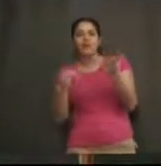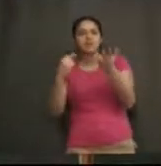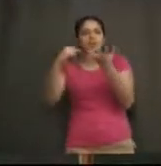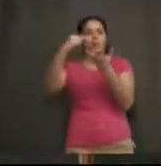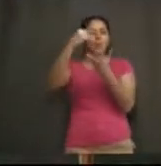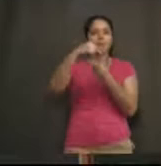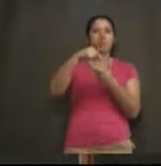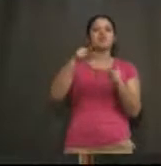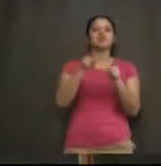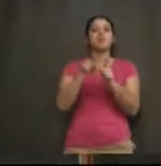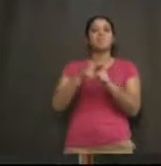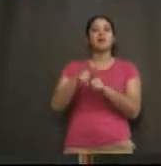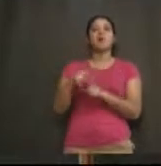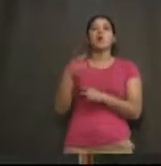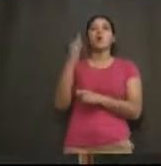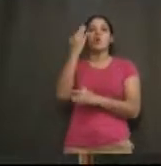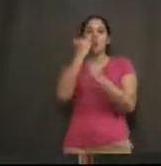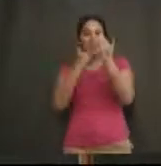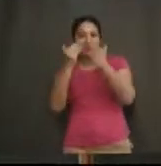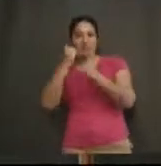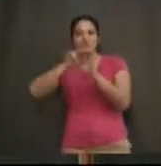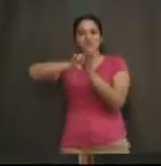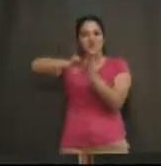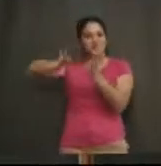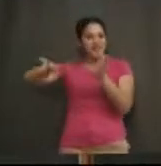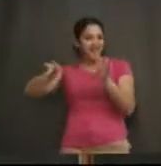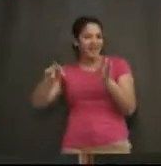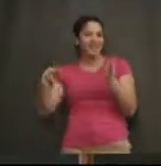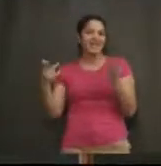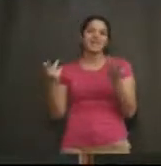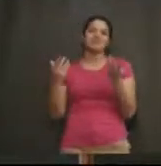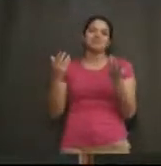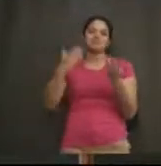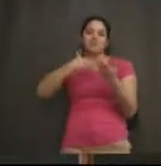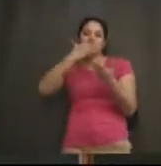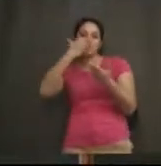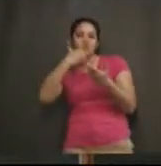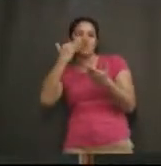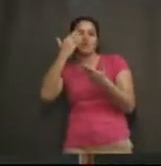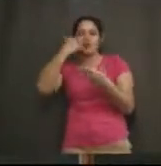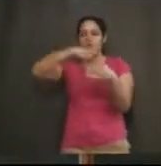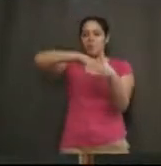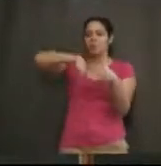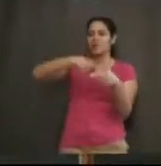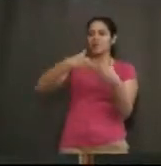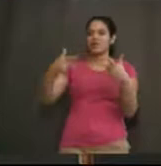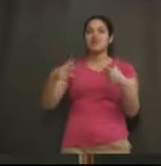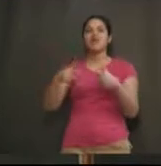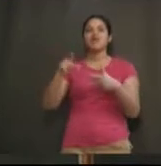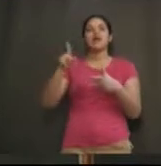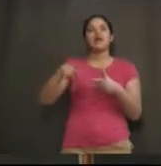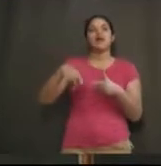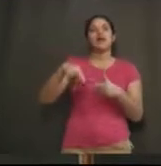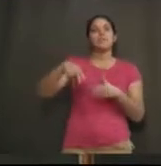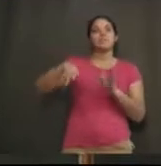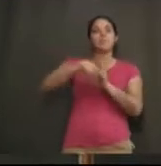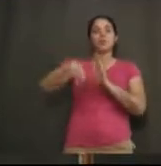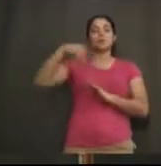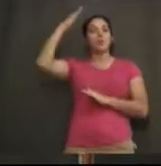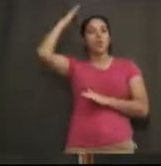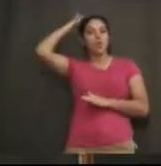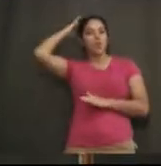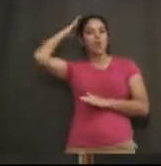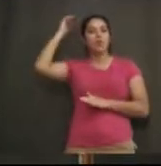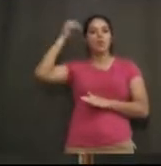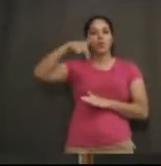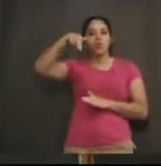nossa culinária, né, conheçam exatamente um pedaço da nossa região, que é Belém do Pará, e